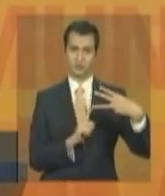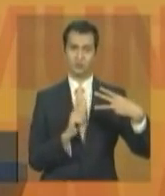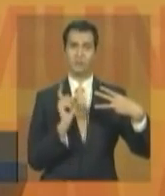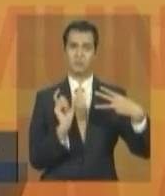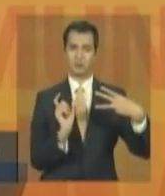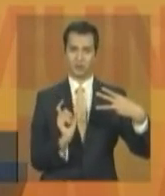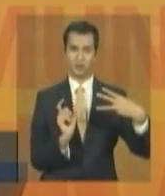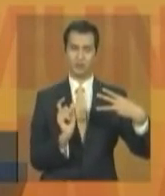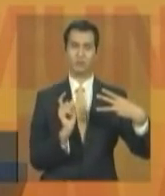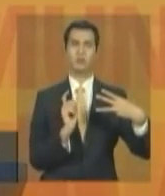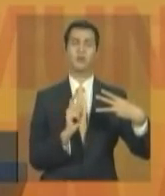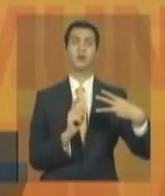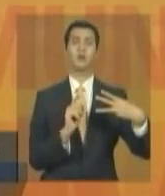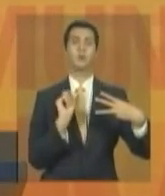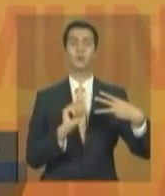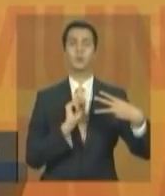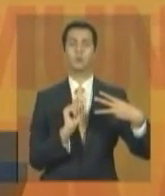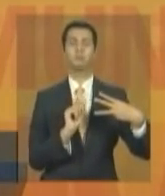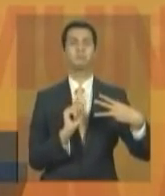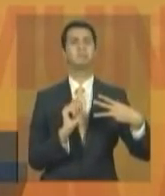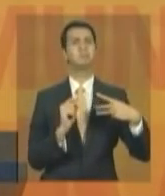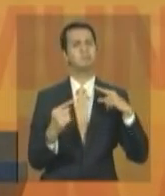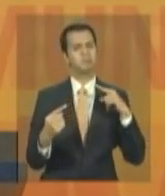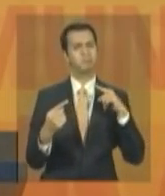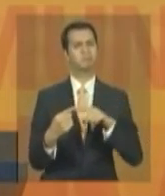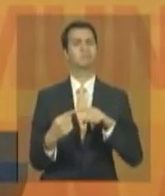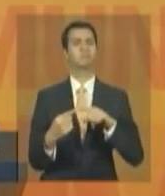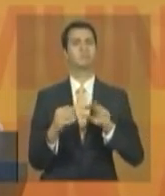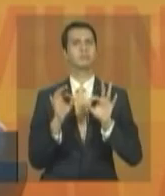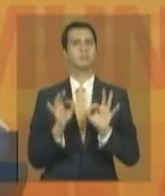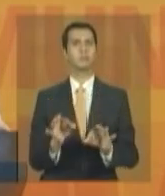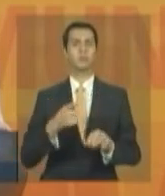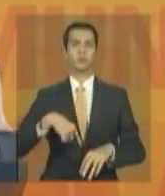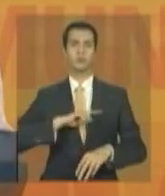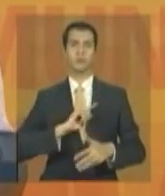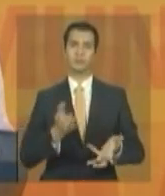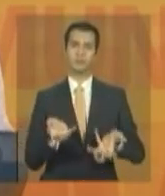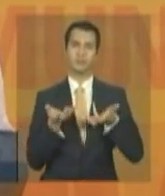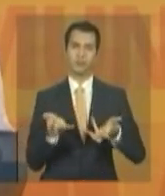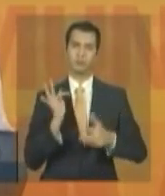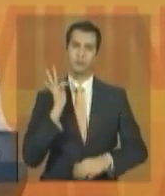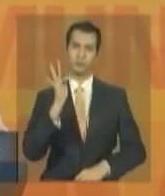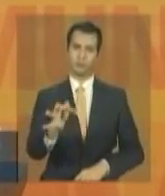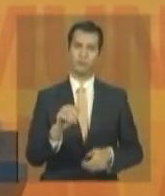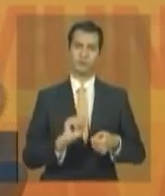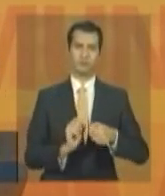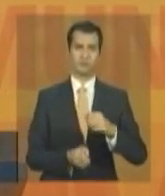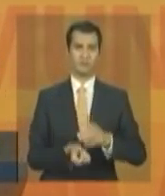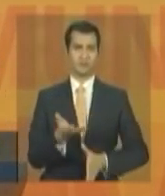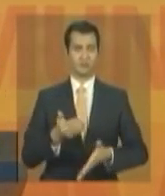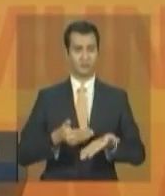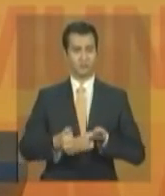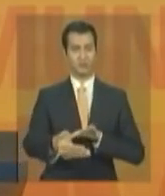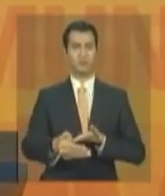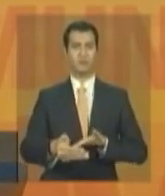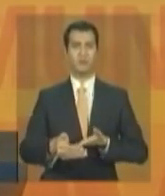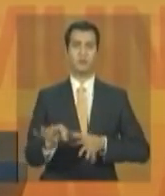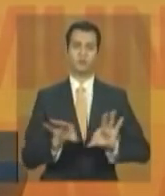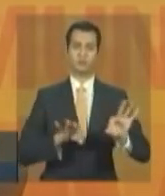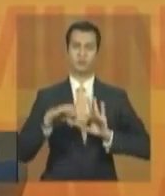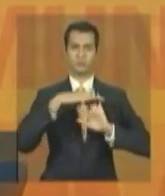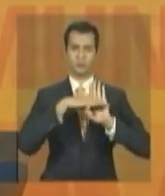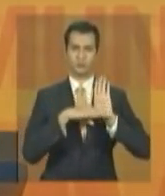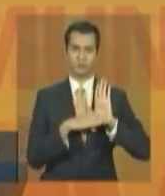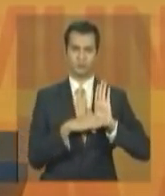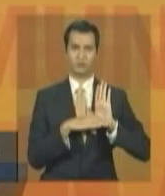são e refletem a conjugação correta do que nós pretendemos fazer através desse